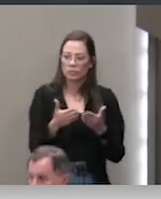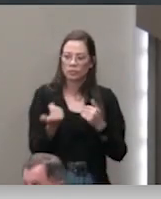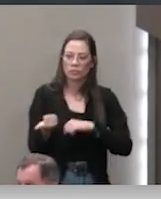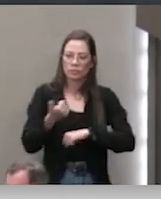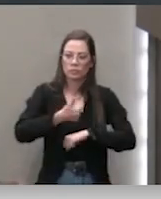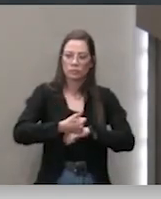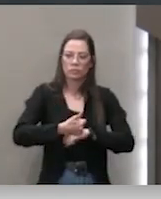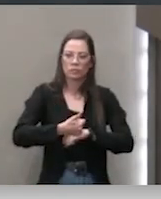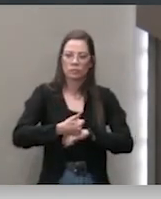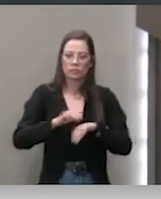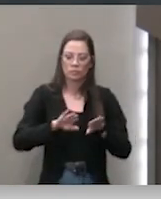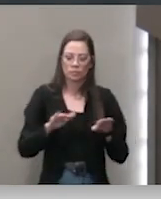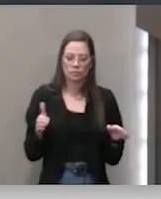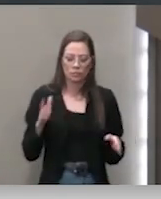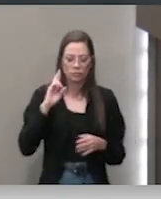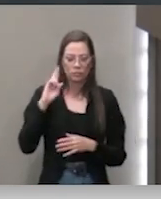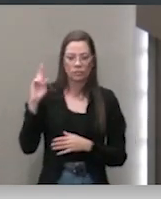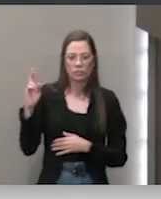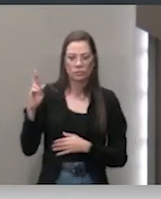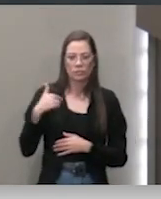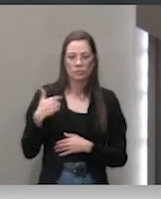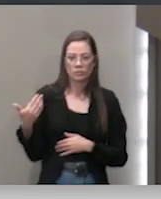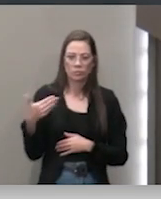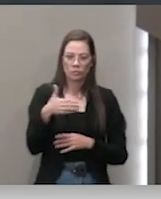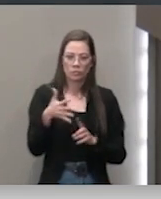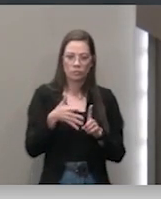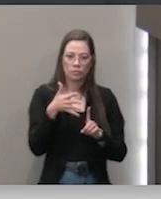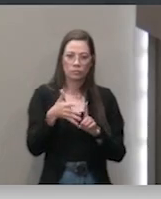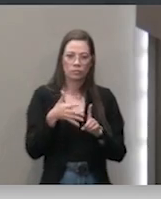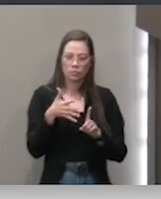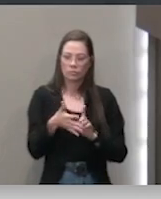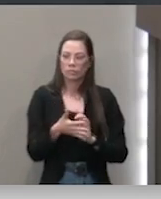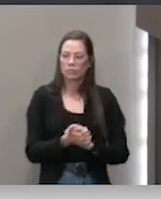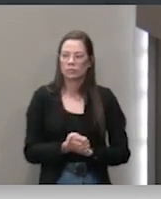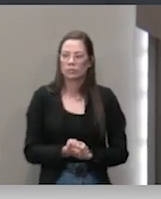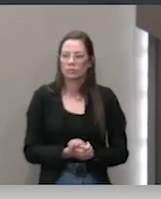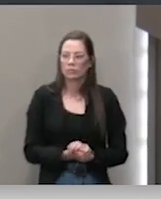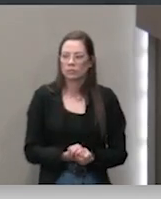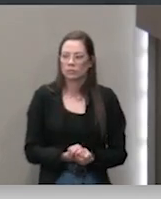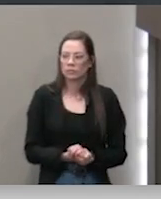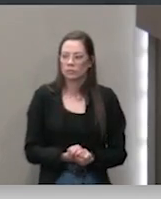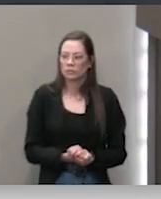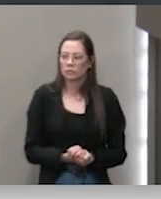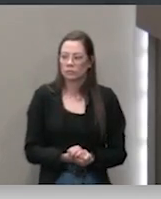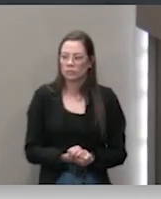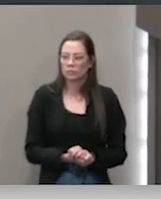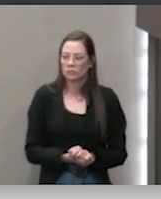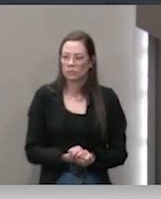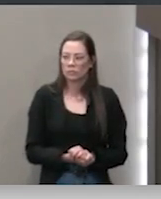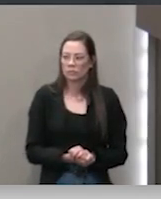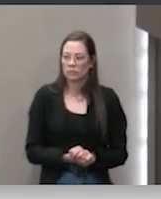assuma a cadeira da presidência para que eu faça o tempo do uso na tribuna.